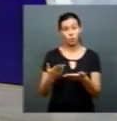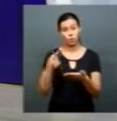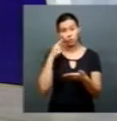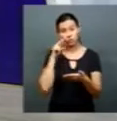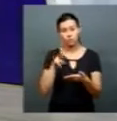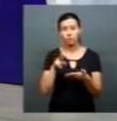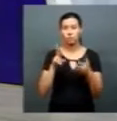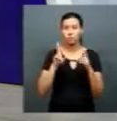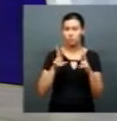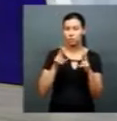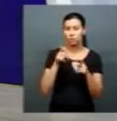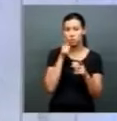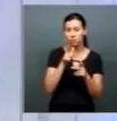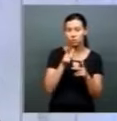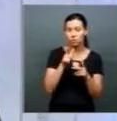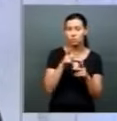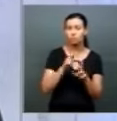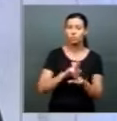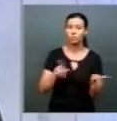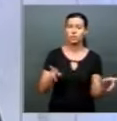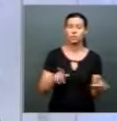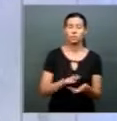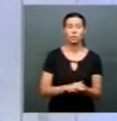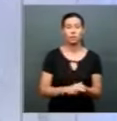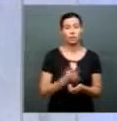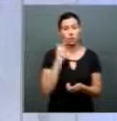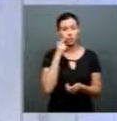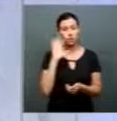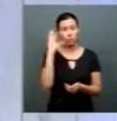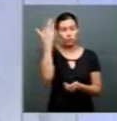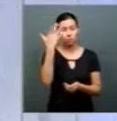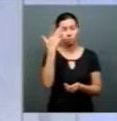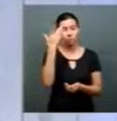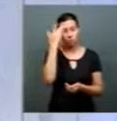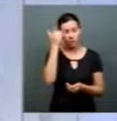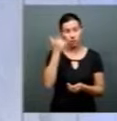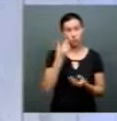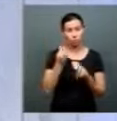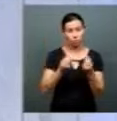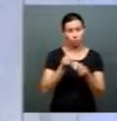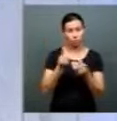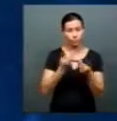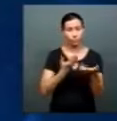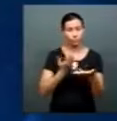startup. Muito bom. Agora você confere a previsão do tempo para amanhã.